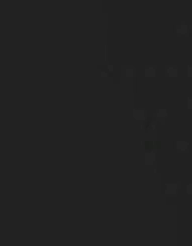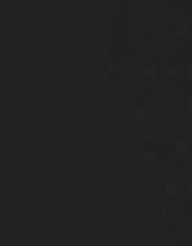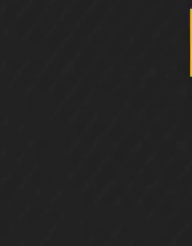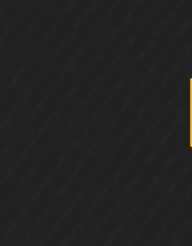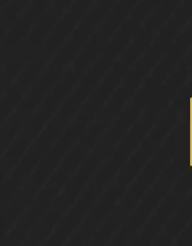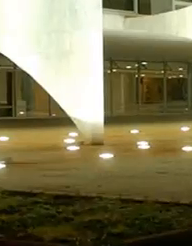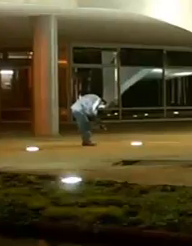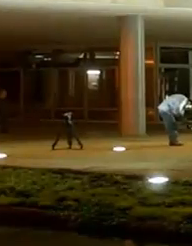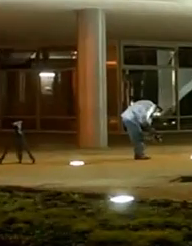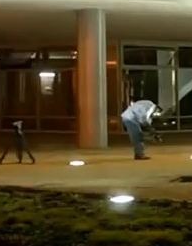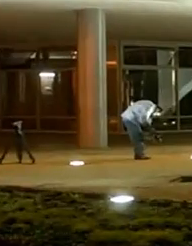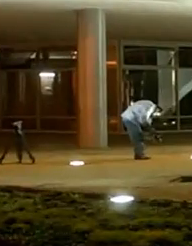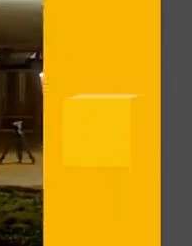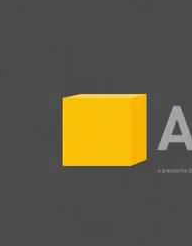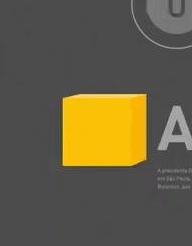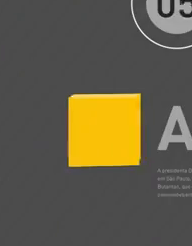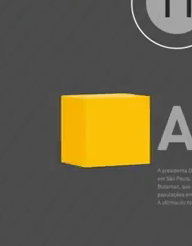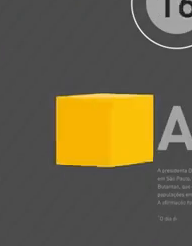YouTube